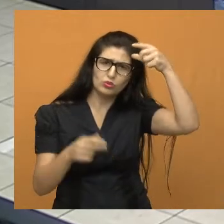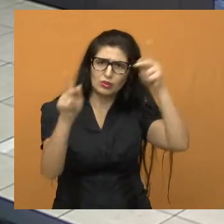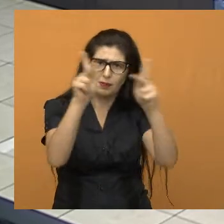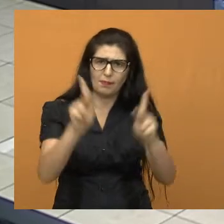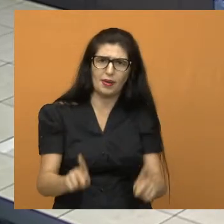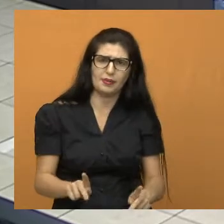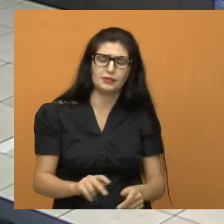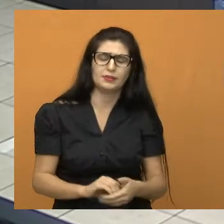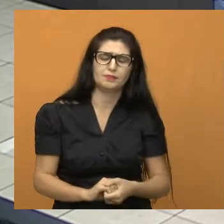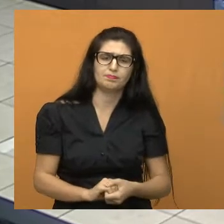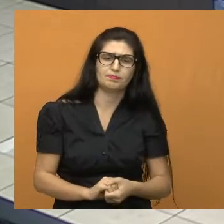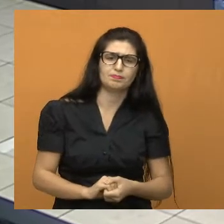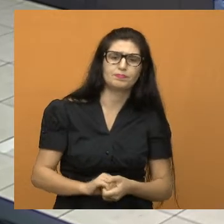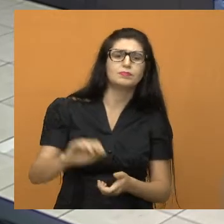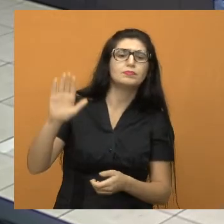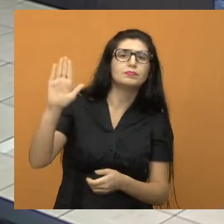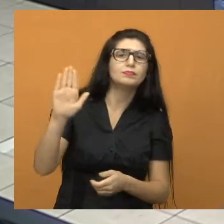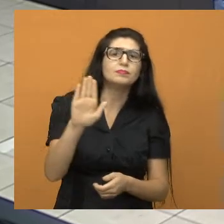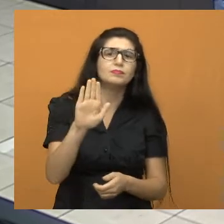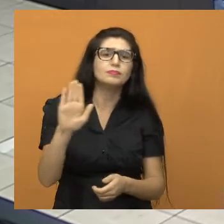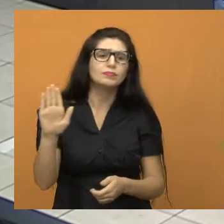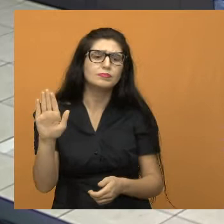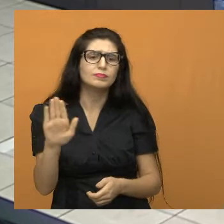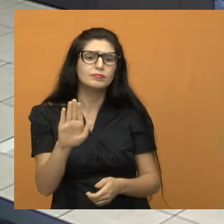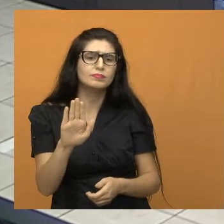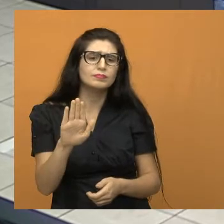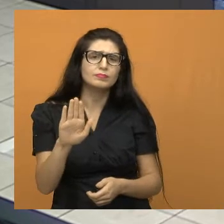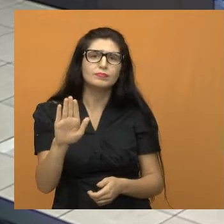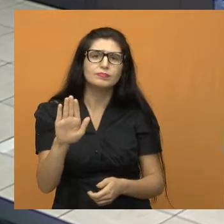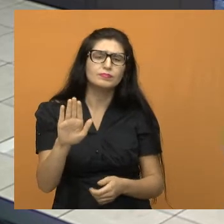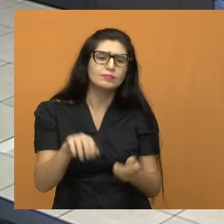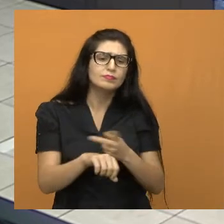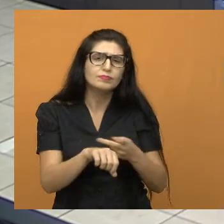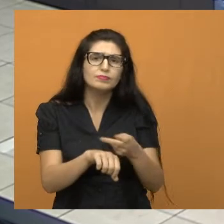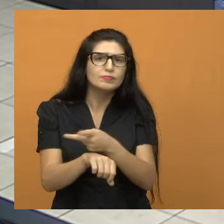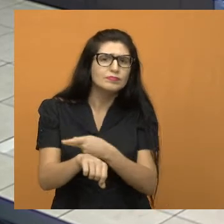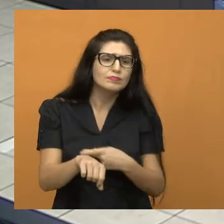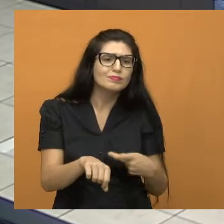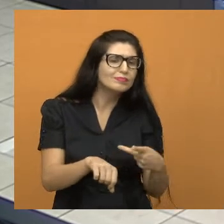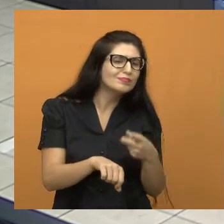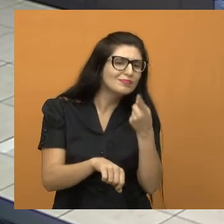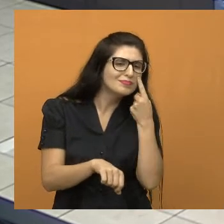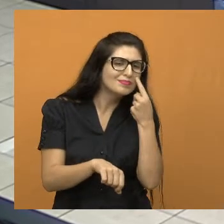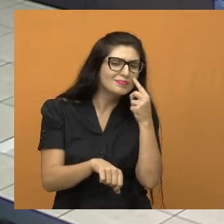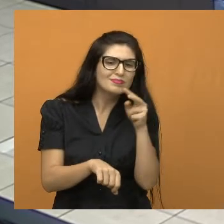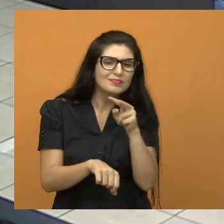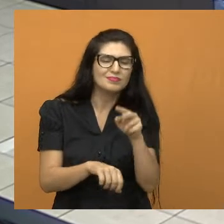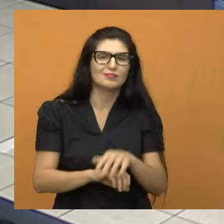da PJ, é isso? Ah, estou de olho.